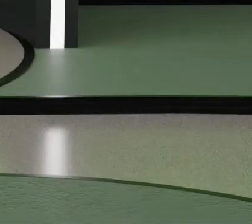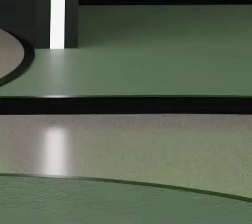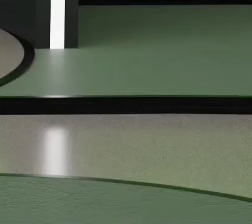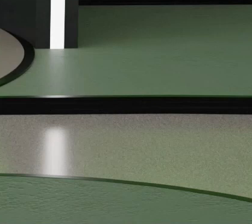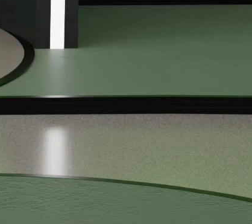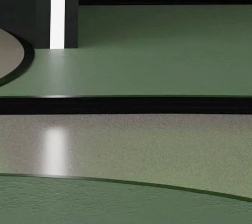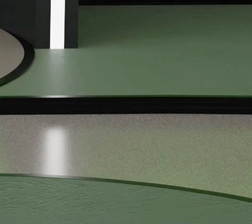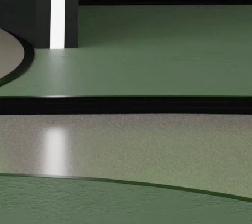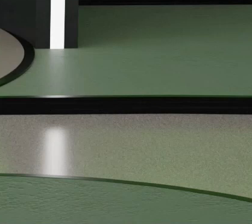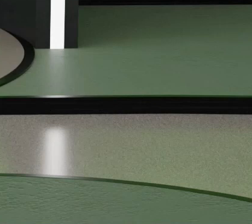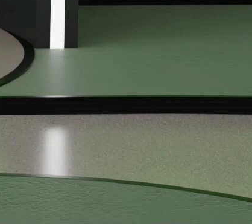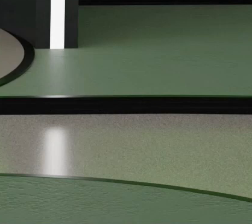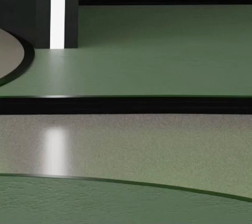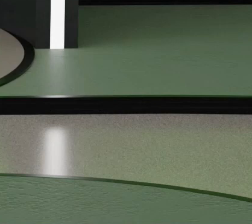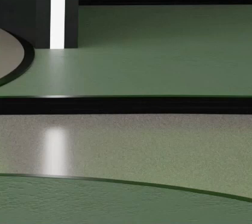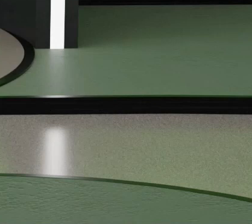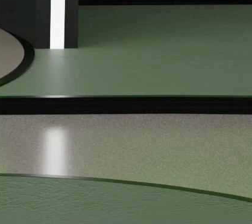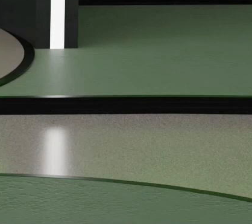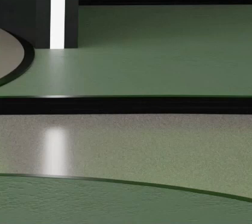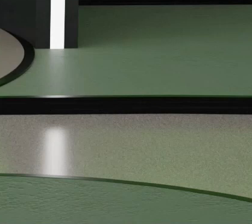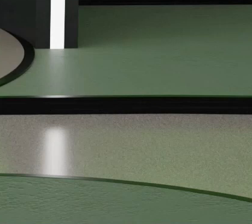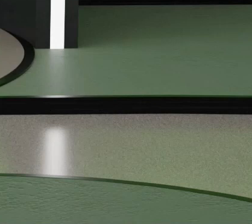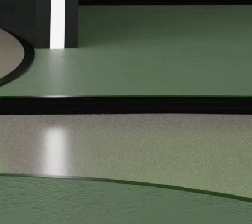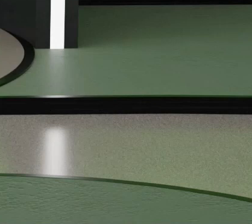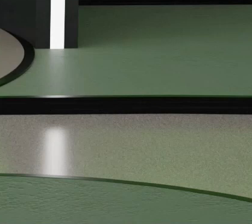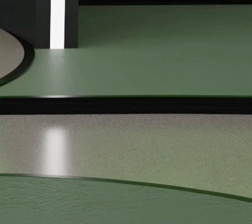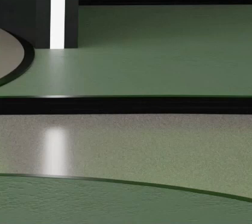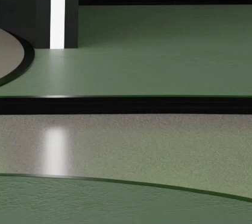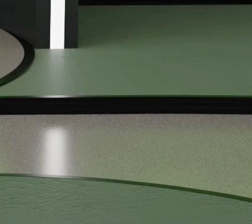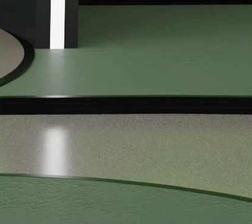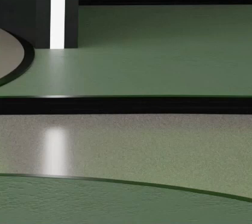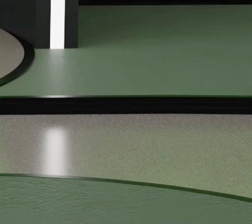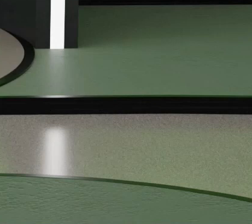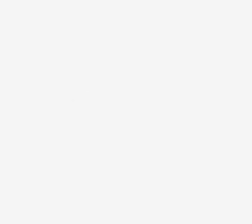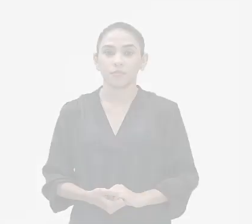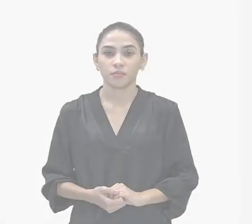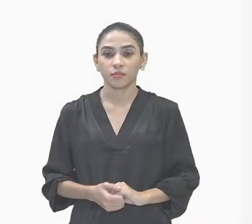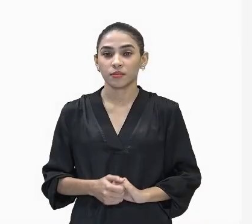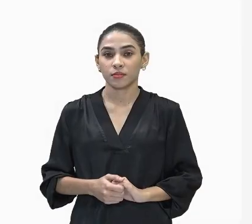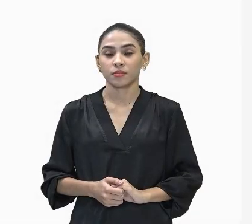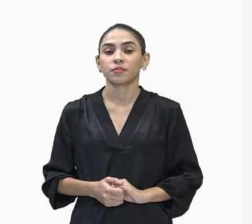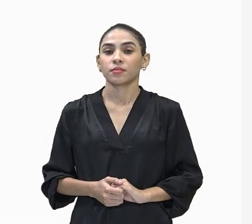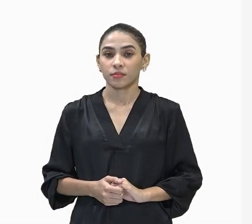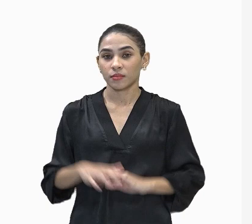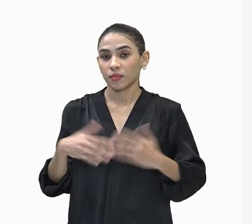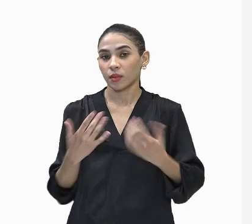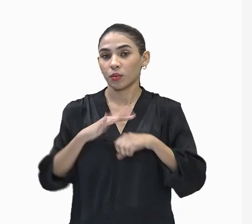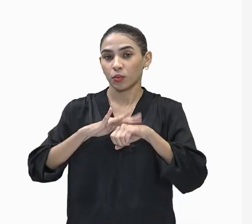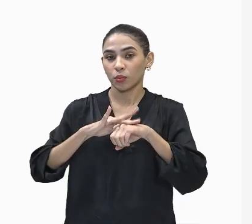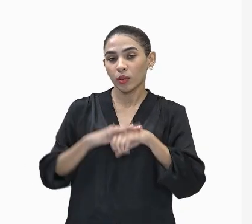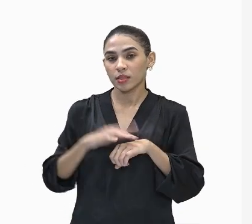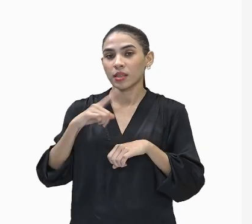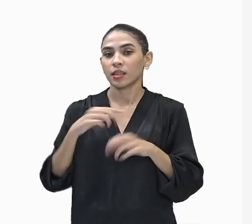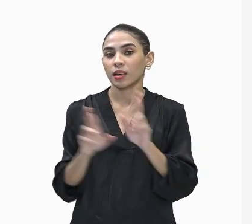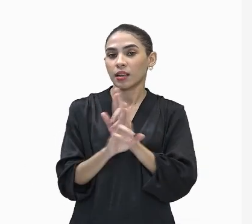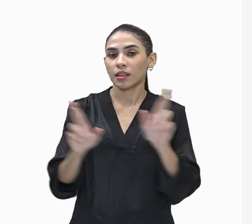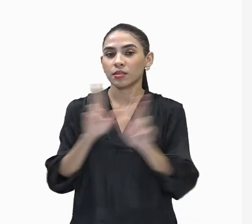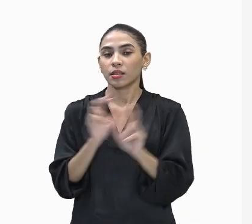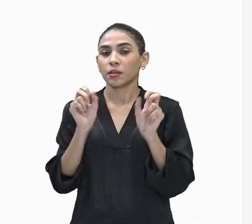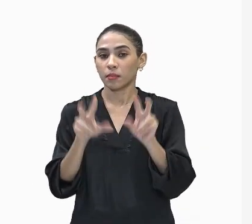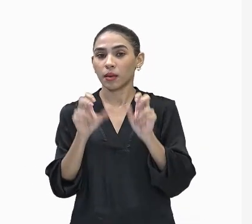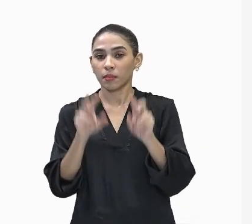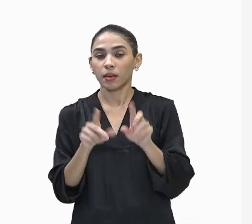logo em coisas ruins né então a gente sabe que existem doenças relacionadas às bactérias doenças relacionadas a